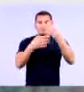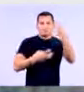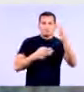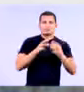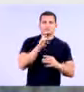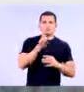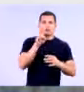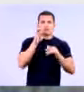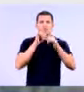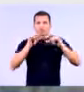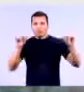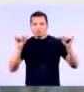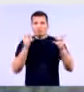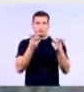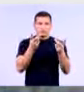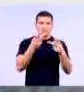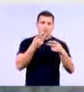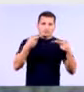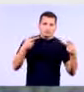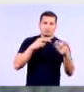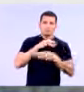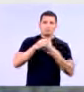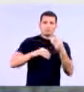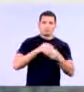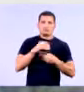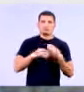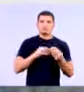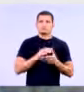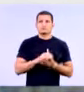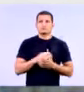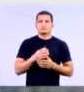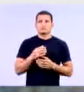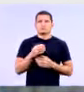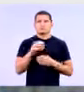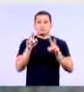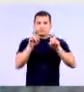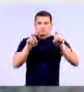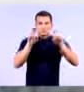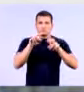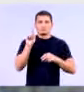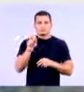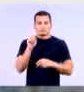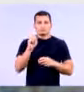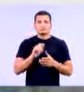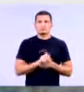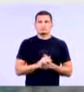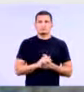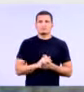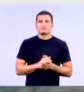anúncio de venda, de informação. Olha só, computador, dou Enter.